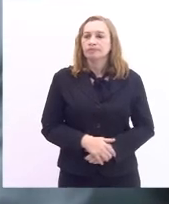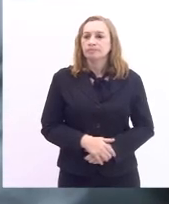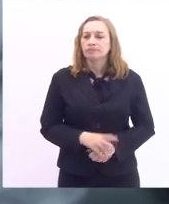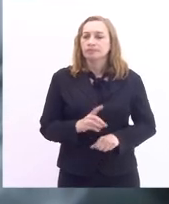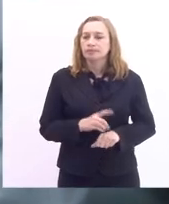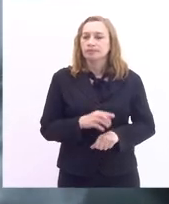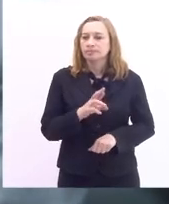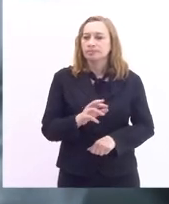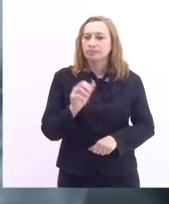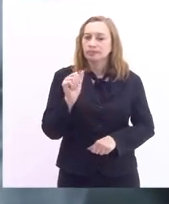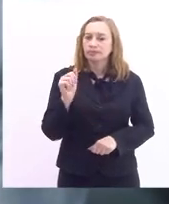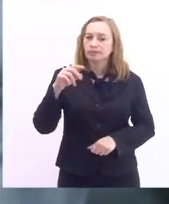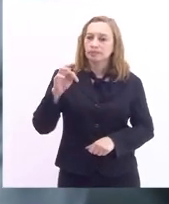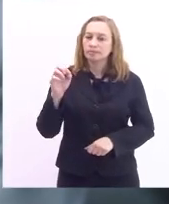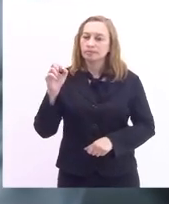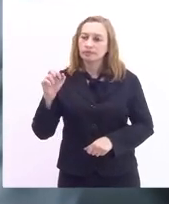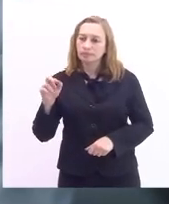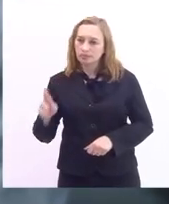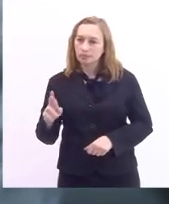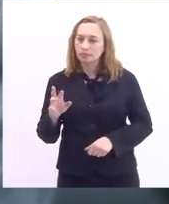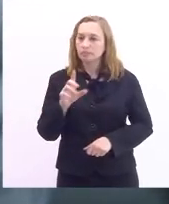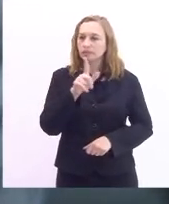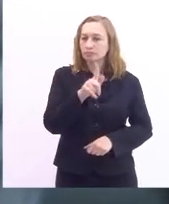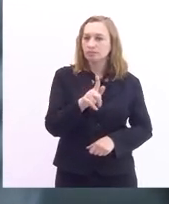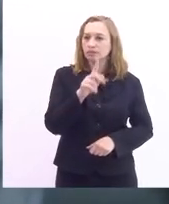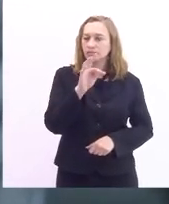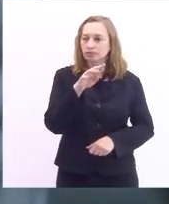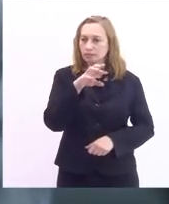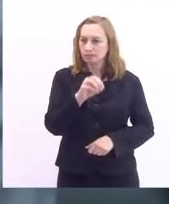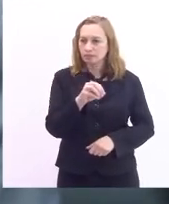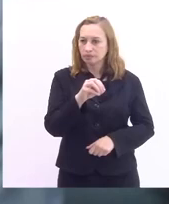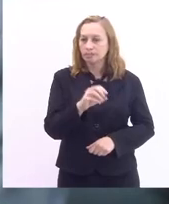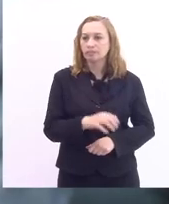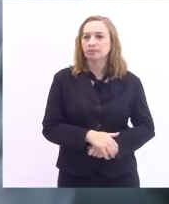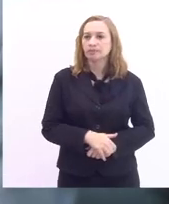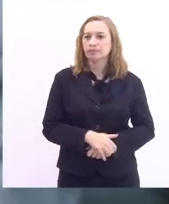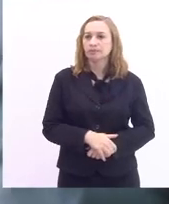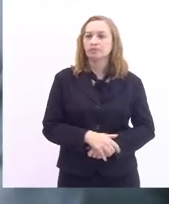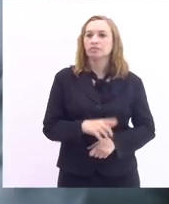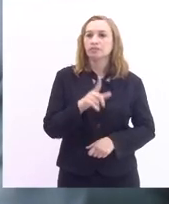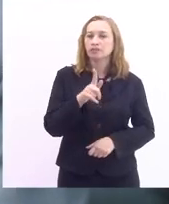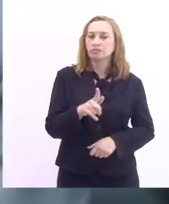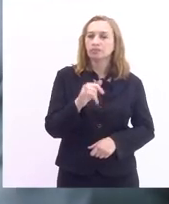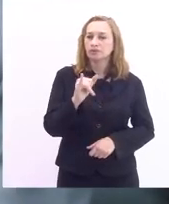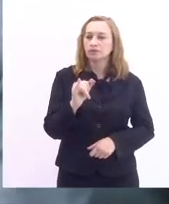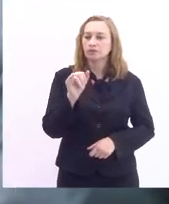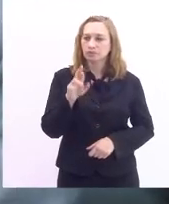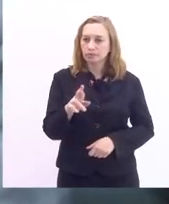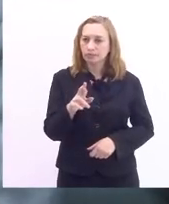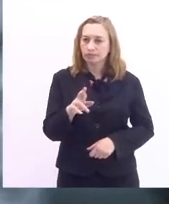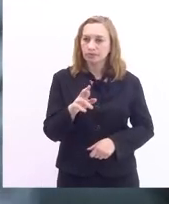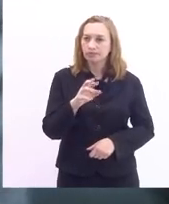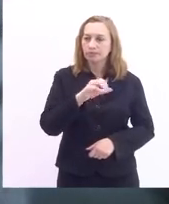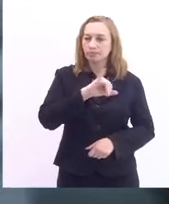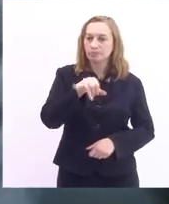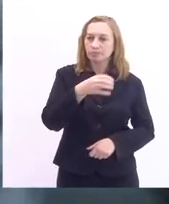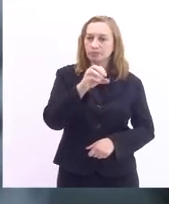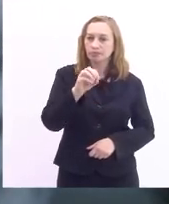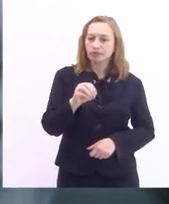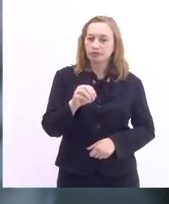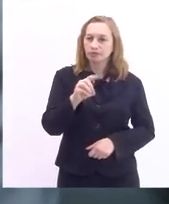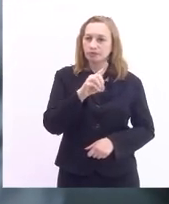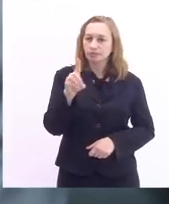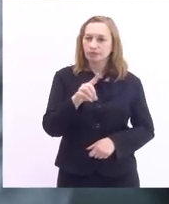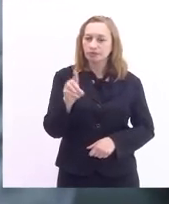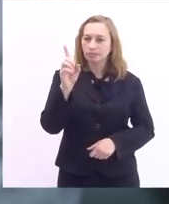Dr Antenor Gilberto e Gilmar Pastore e José Luiz